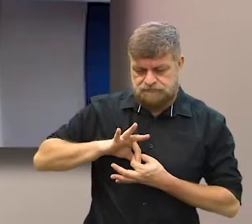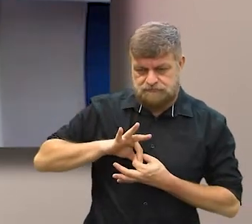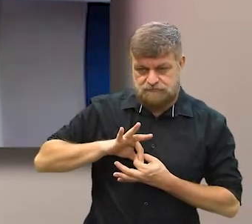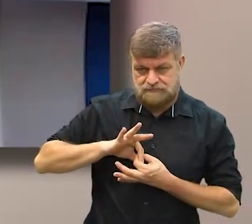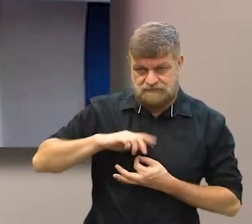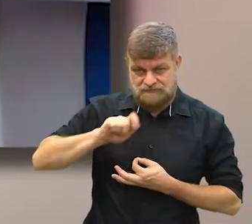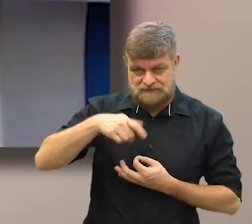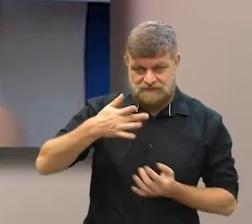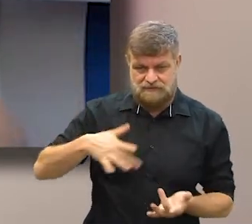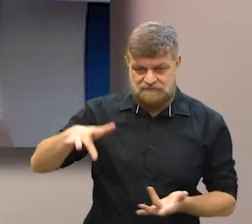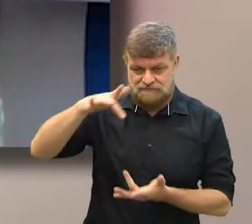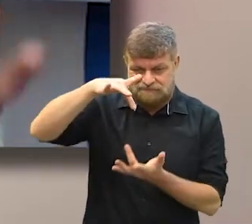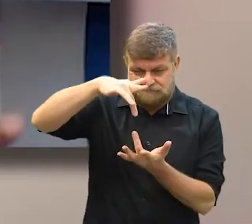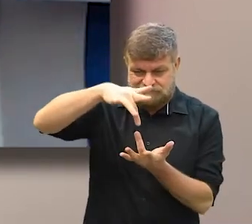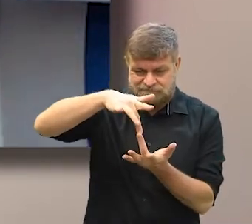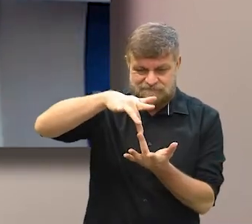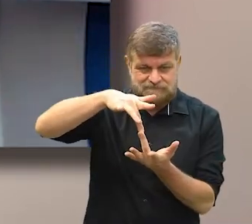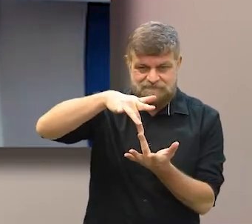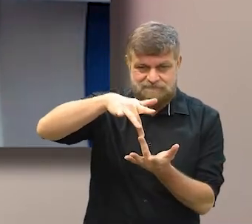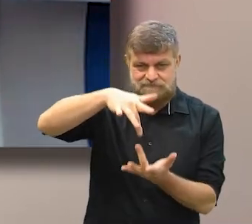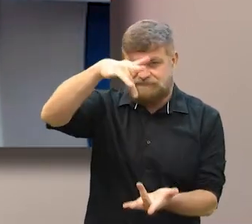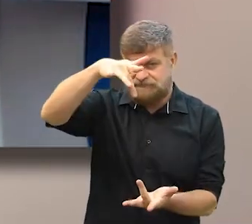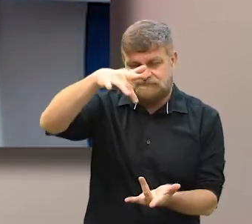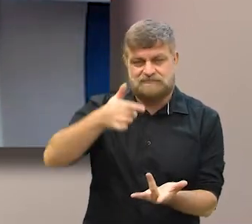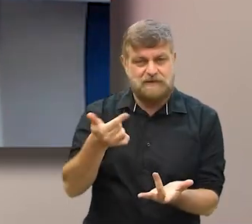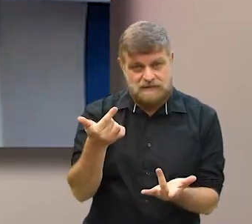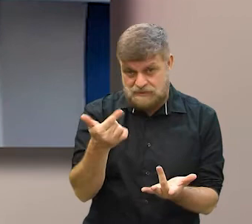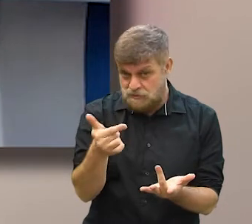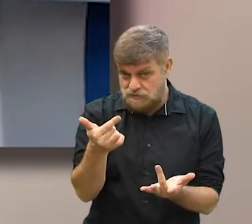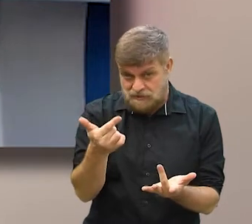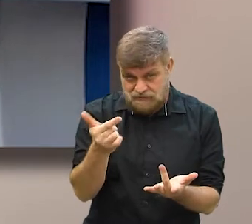estão integrados, não tem essa separação.